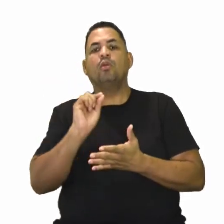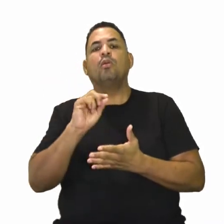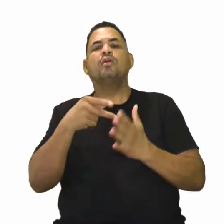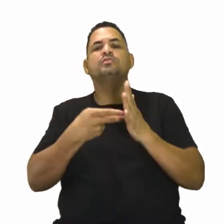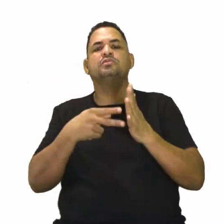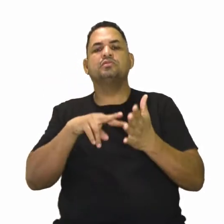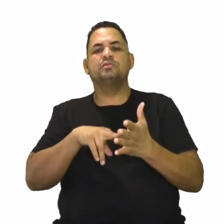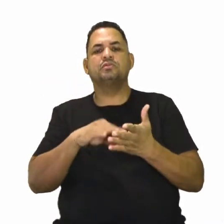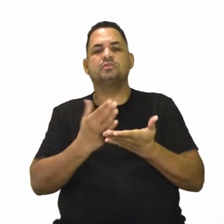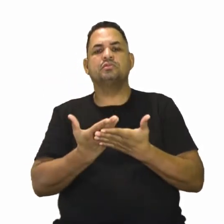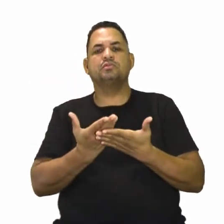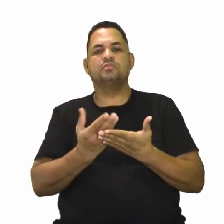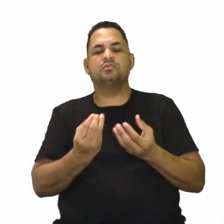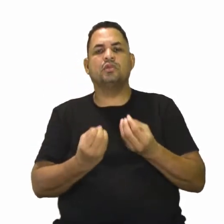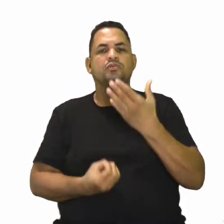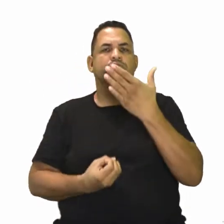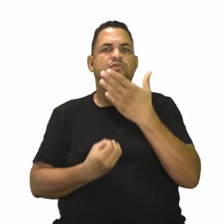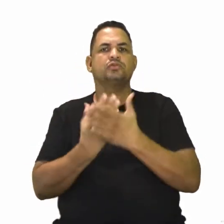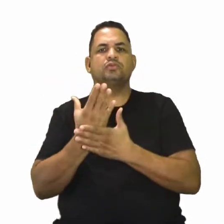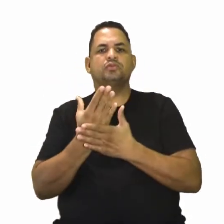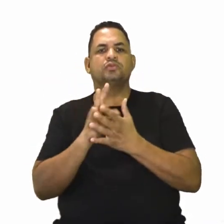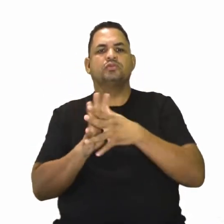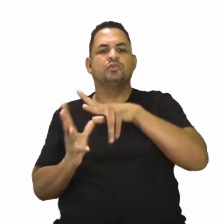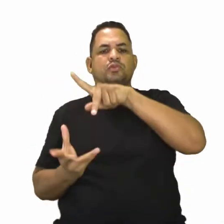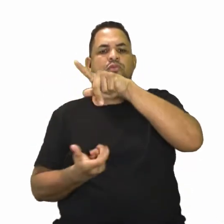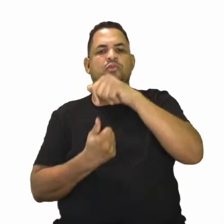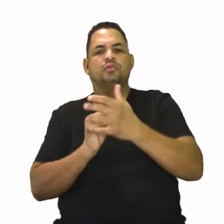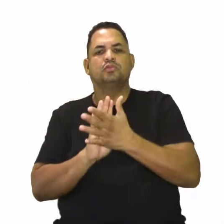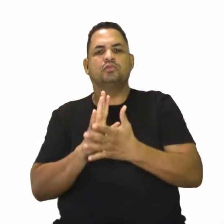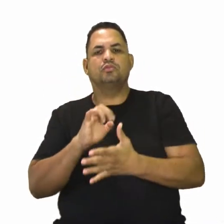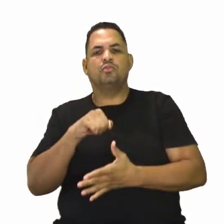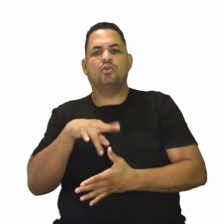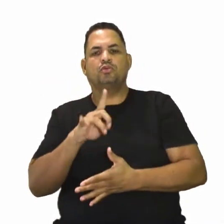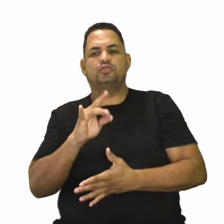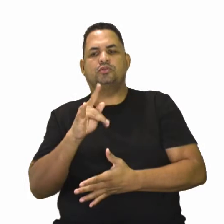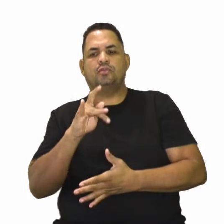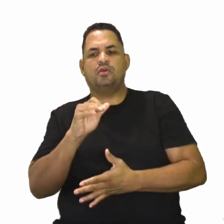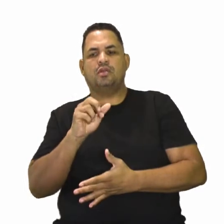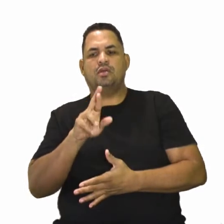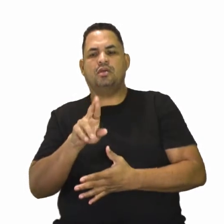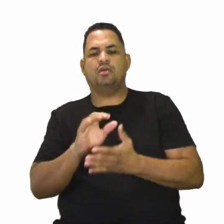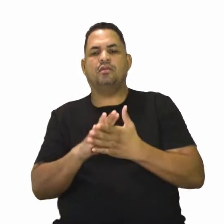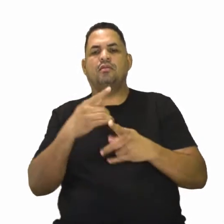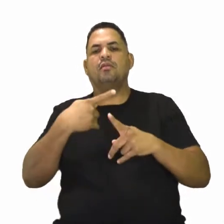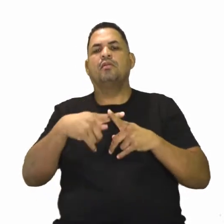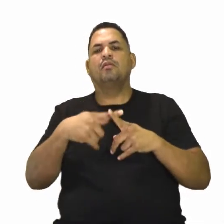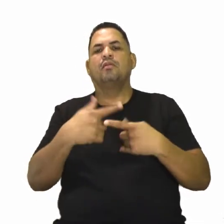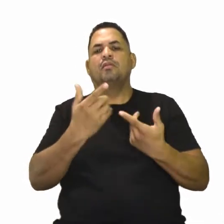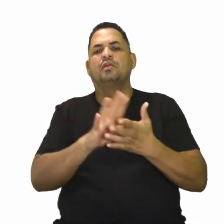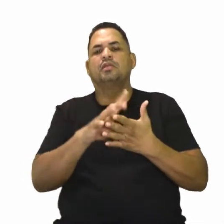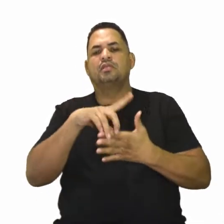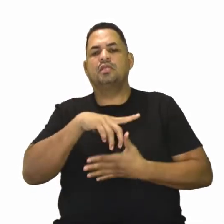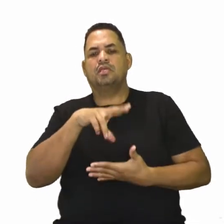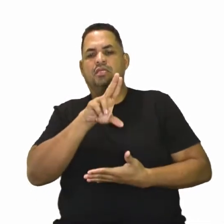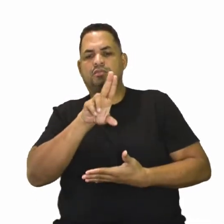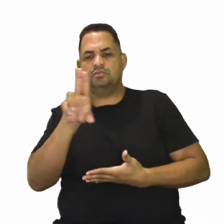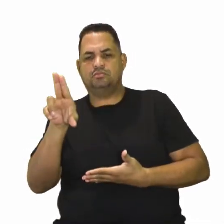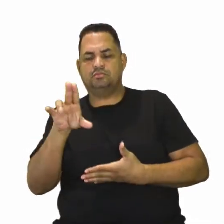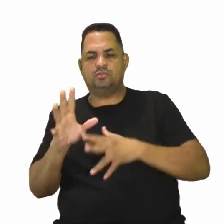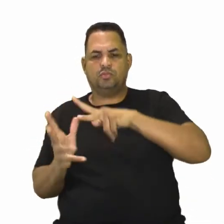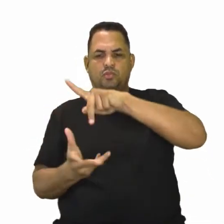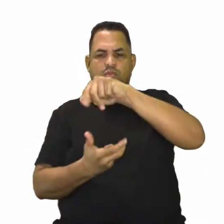é? De onde vem esse mundo multipolar? Por que é chamado esse